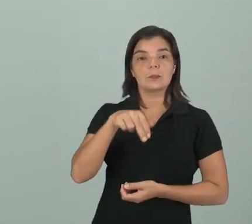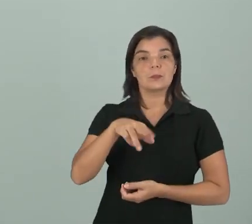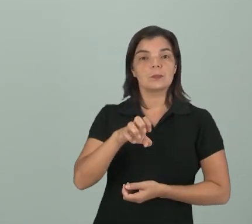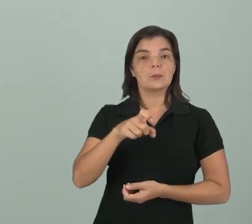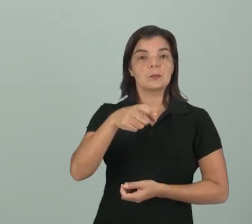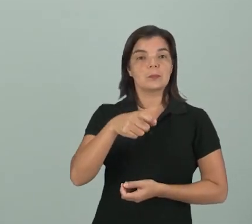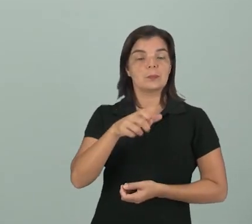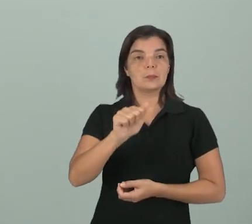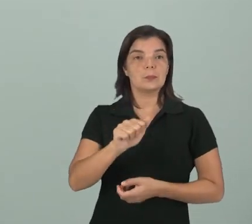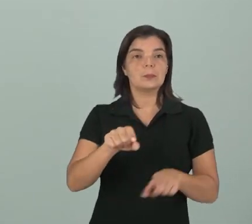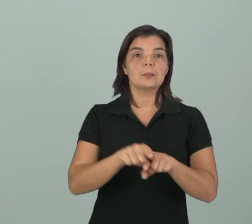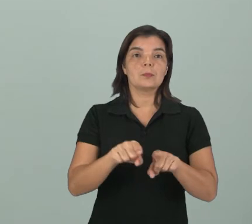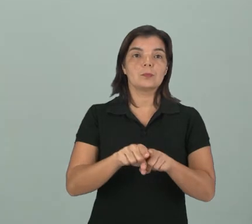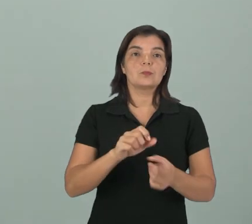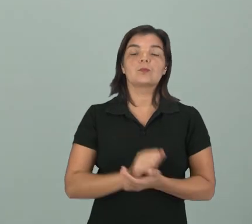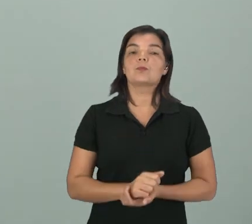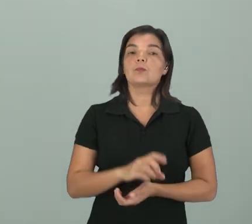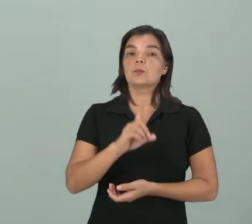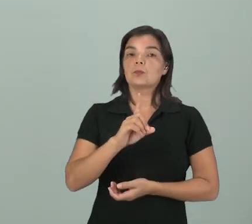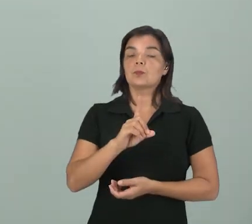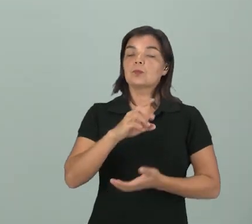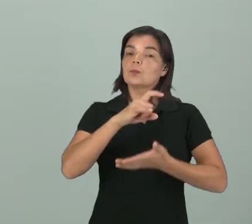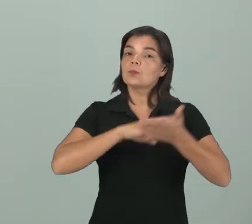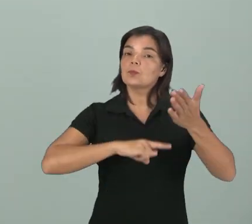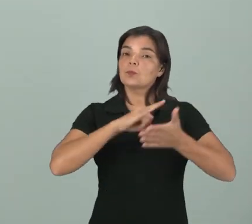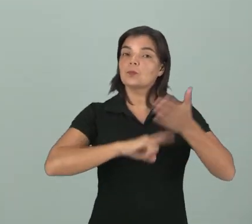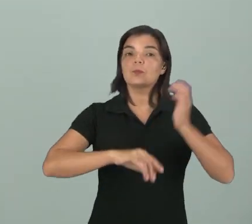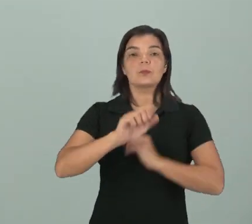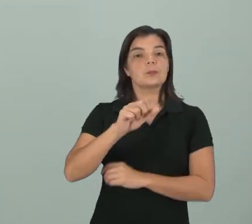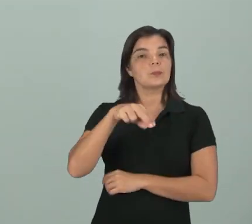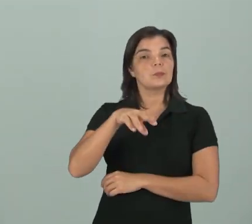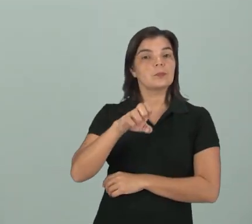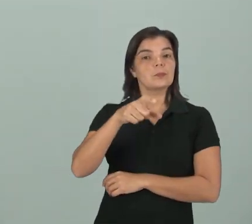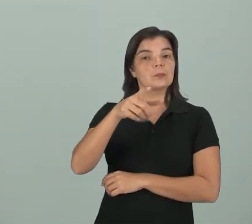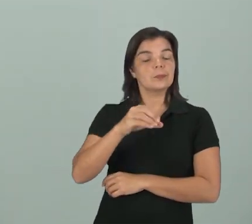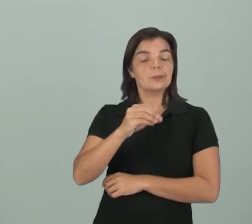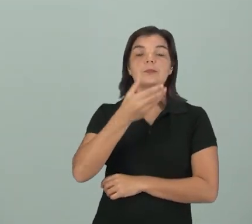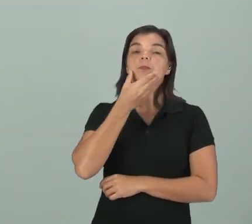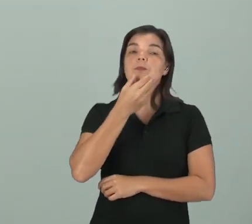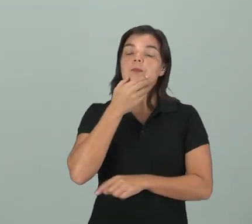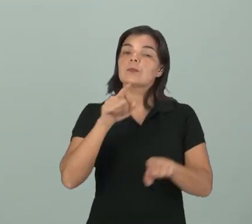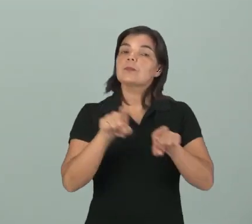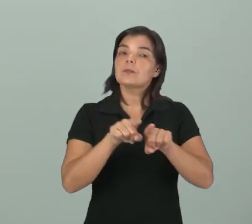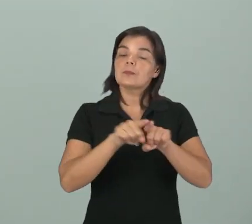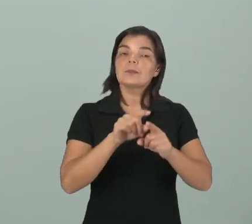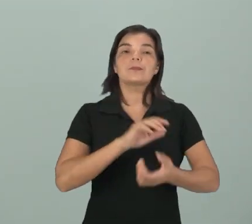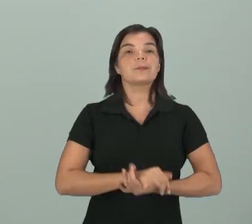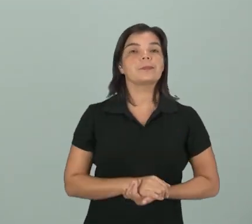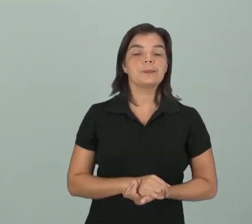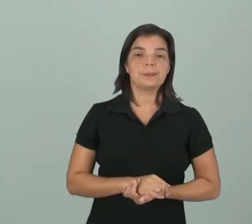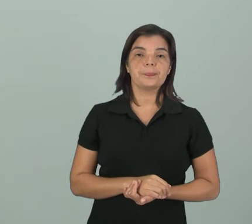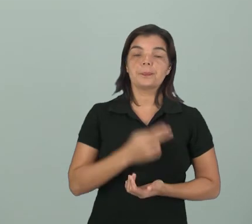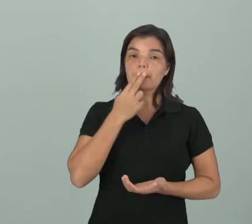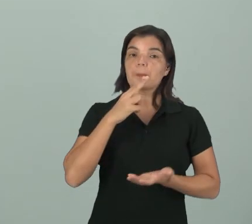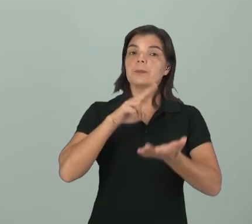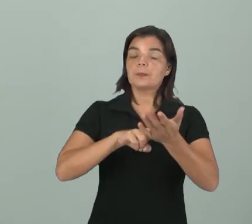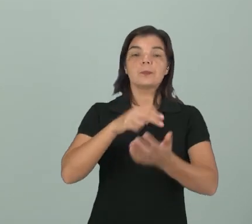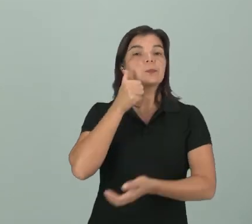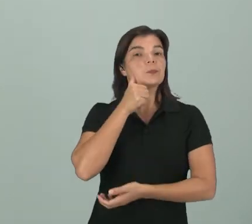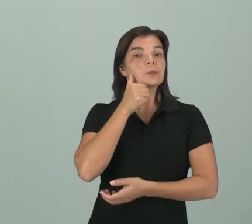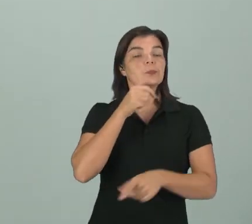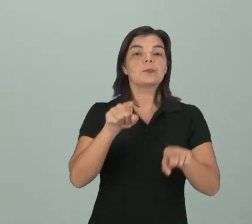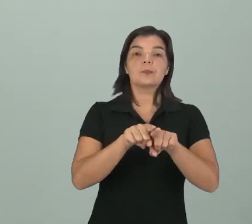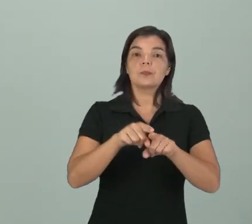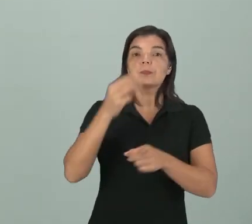O documento está anexo, masculino, porque se refere a documento, feminino, porque se refere a carta, que é